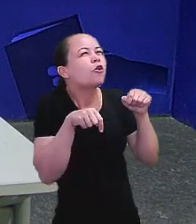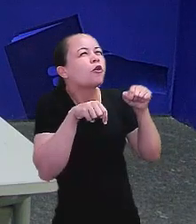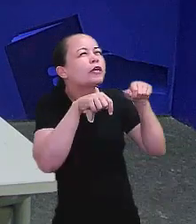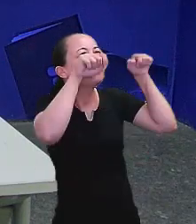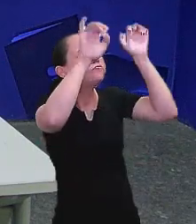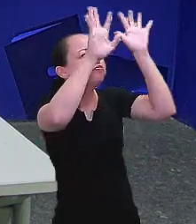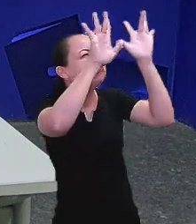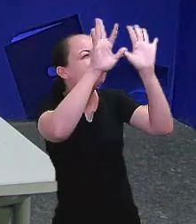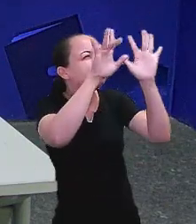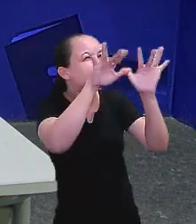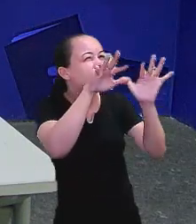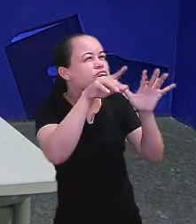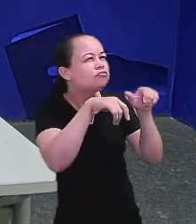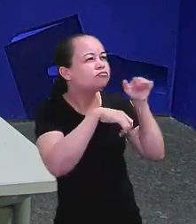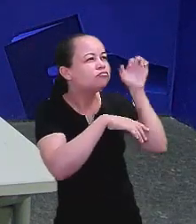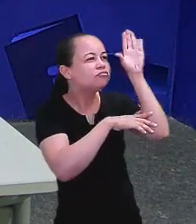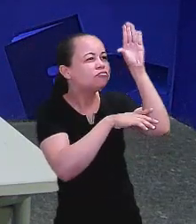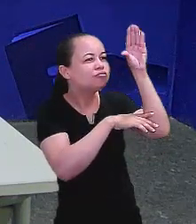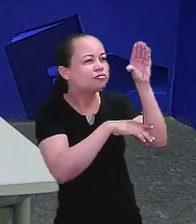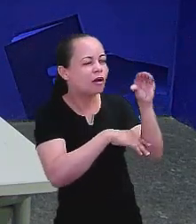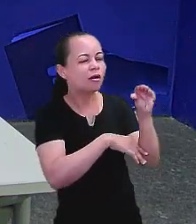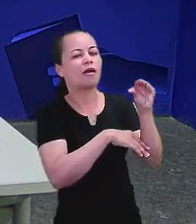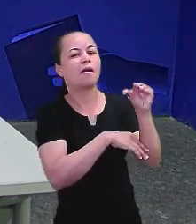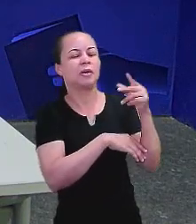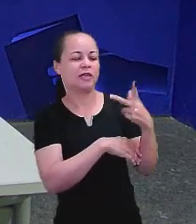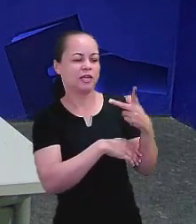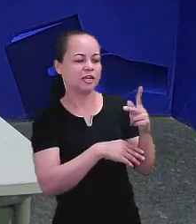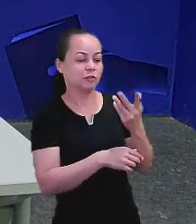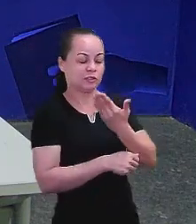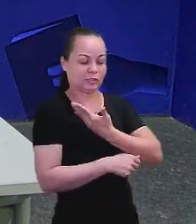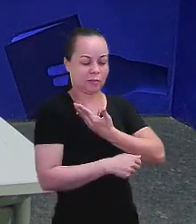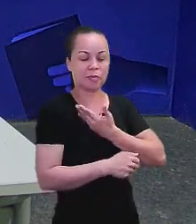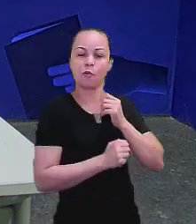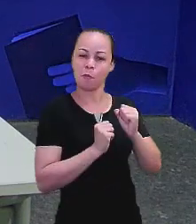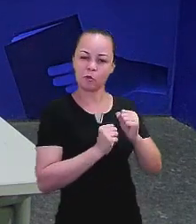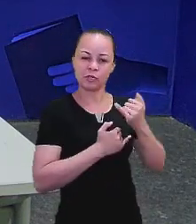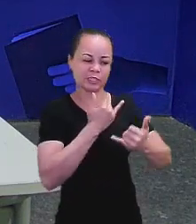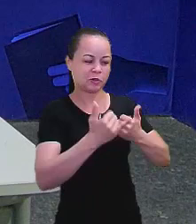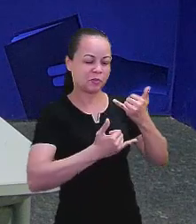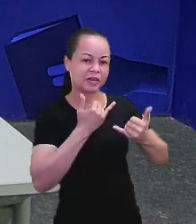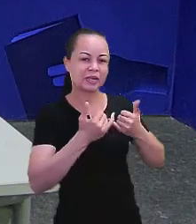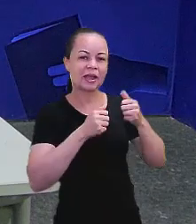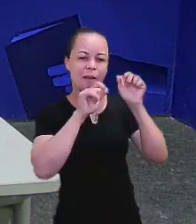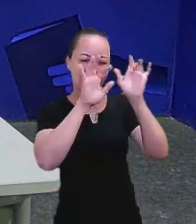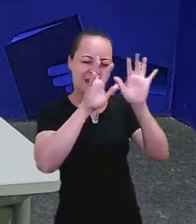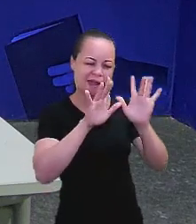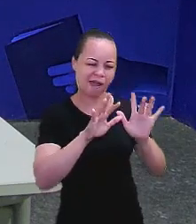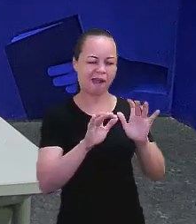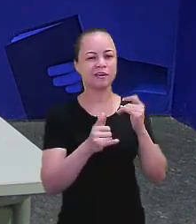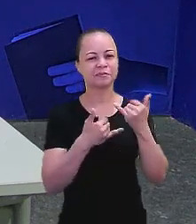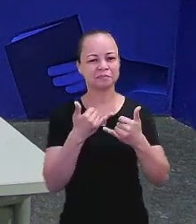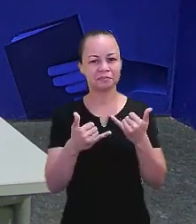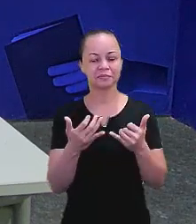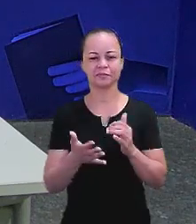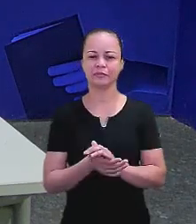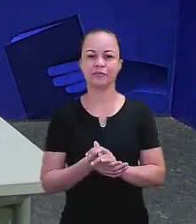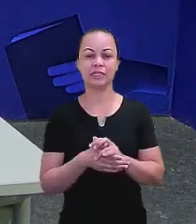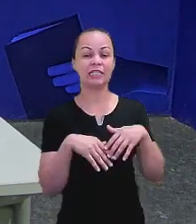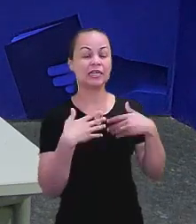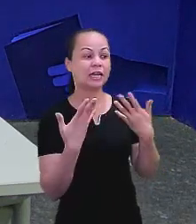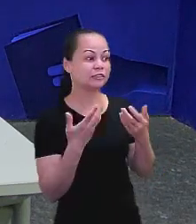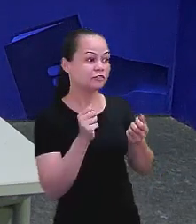nevasse toda noite, para que ele e seus amigos pudessem brincar o tempo inteiro com neve. E